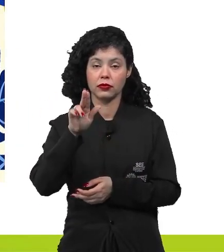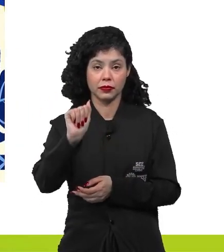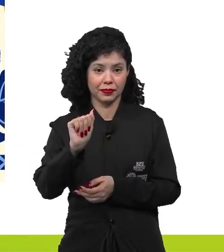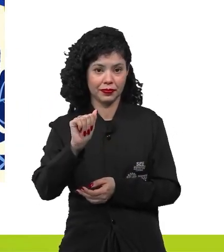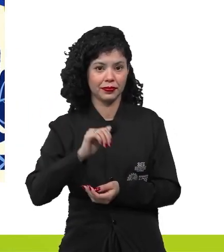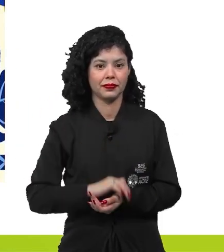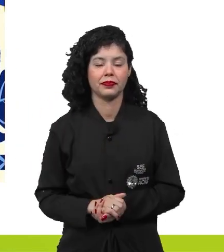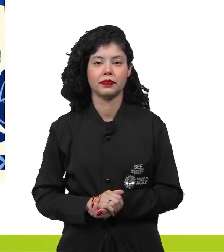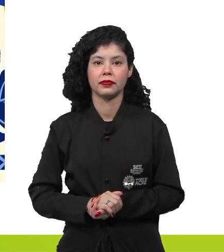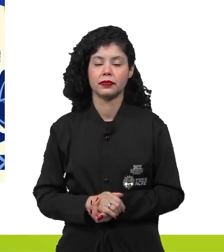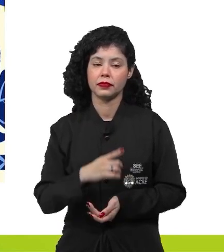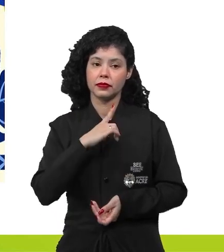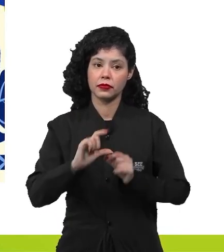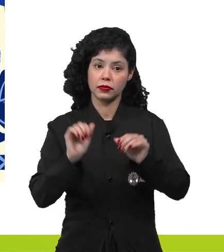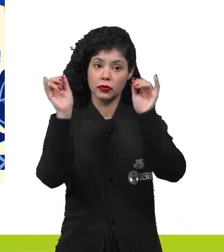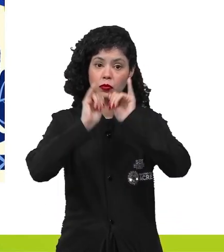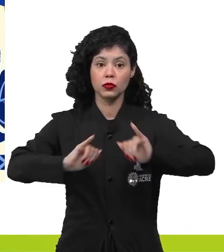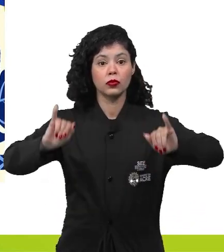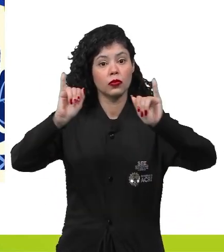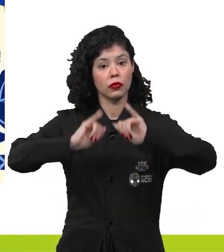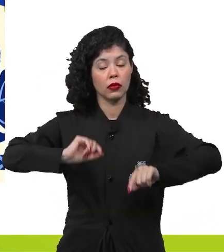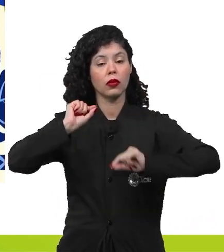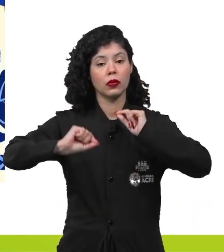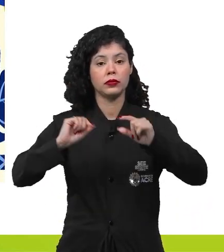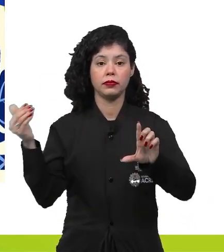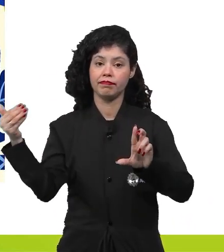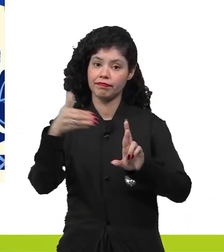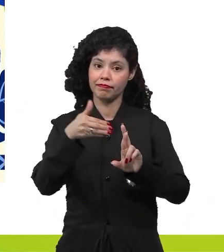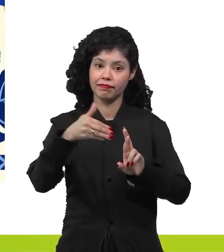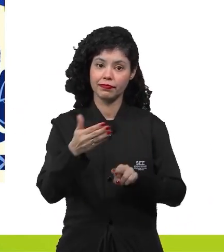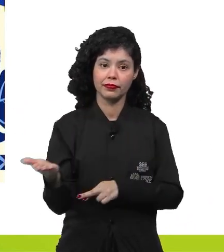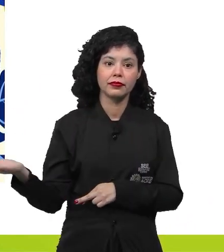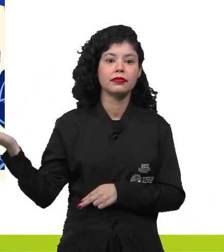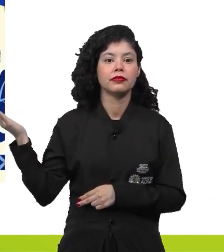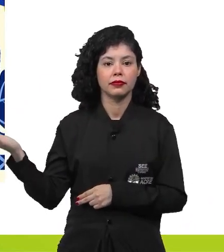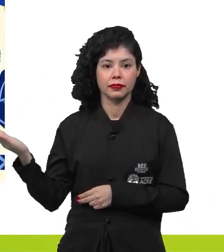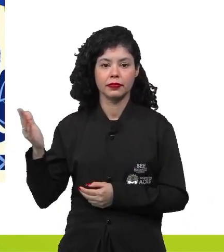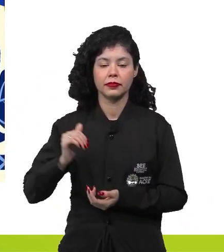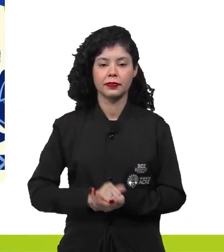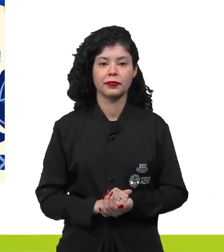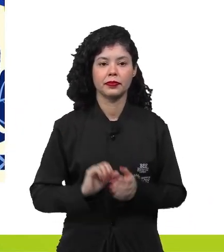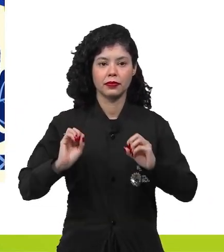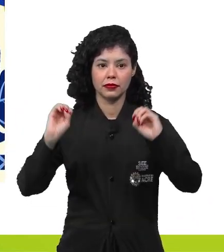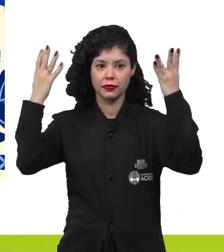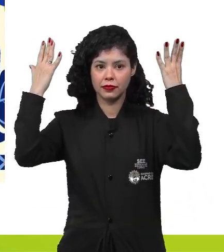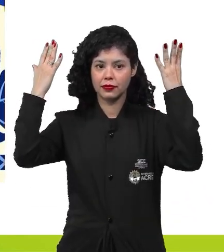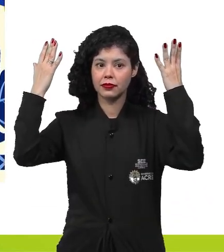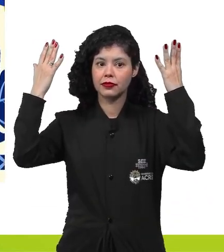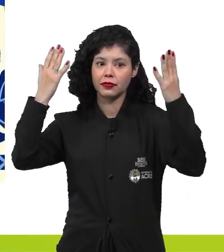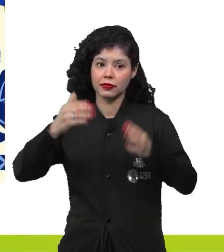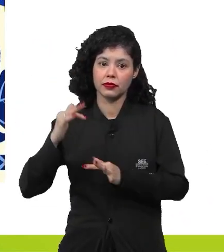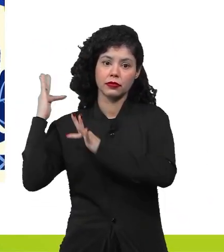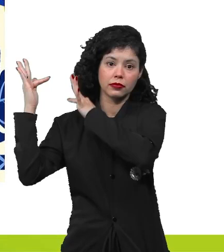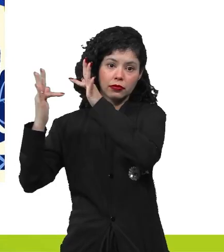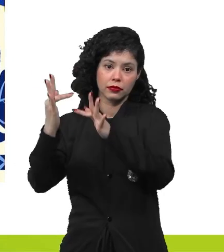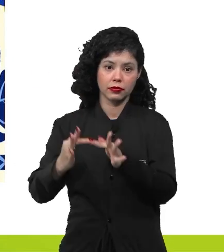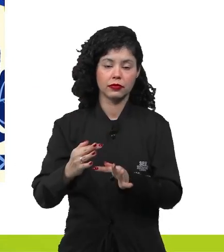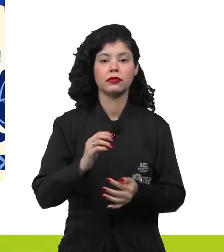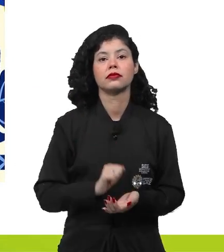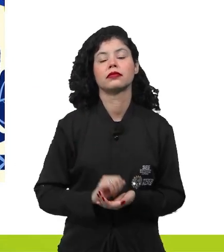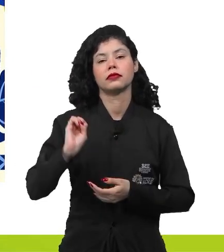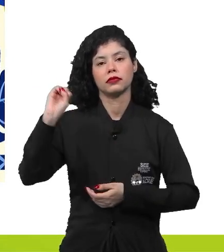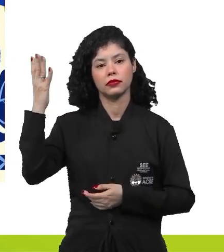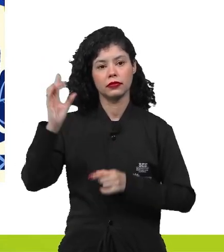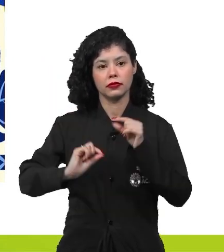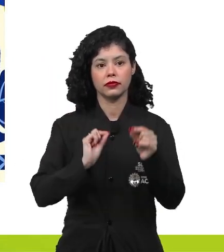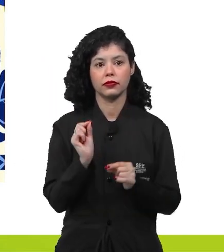aqui nós temos um anúncio fazendo referência ao Festival Folclórico de Parintins, que